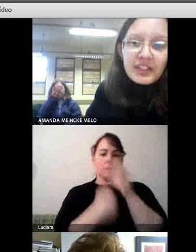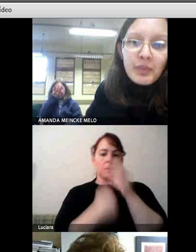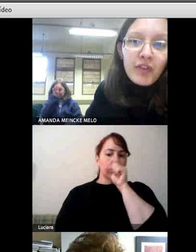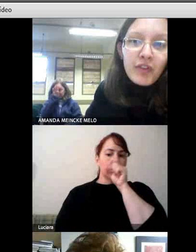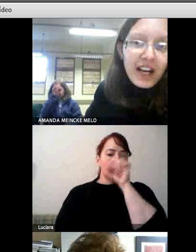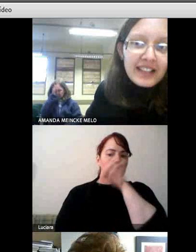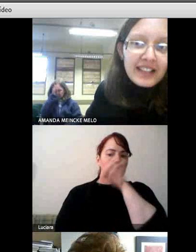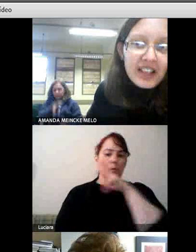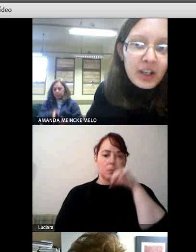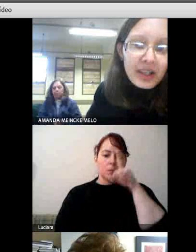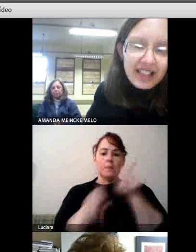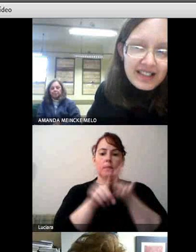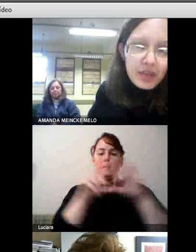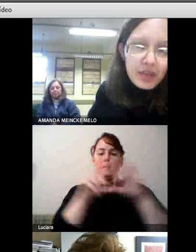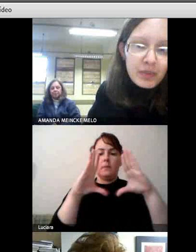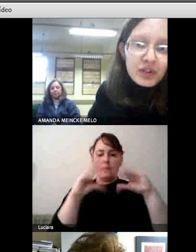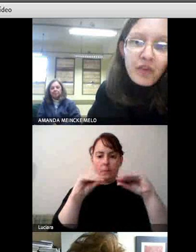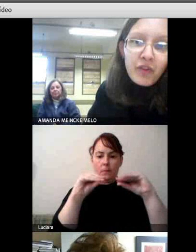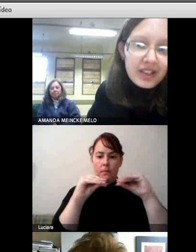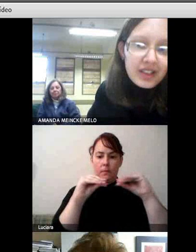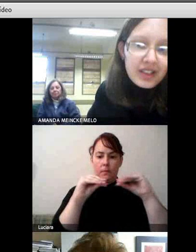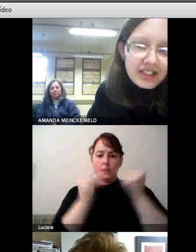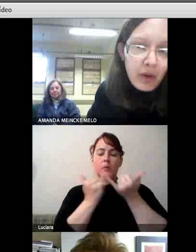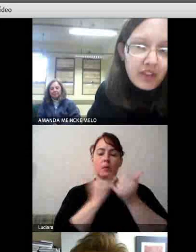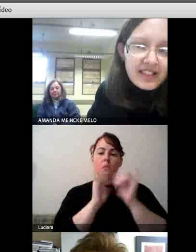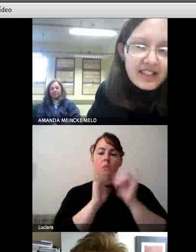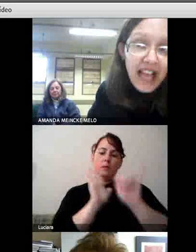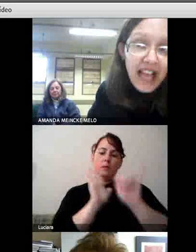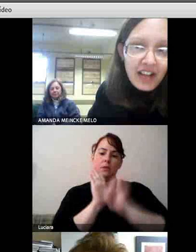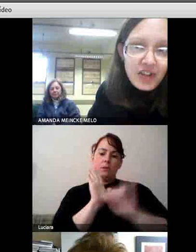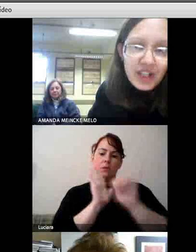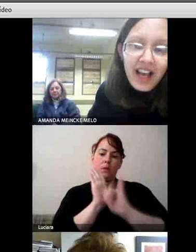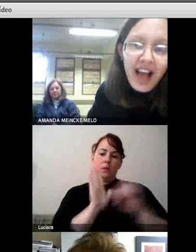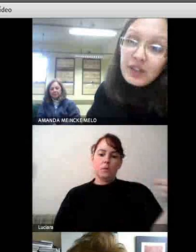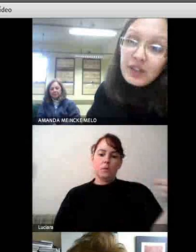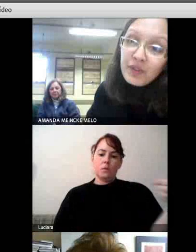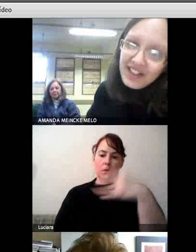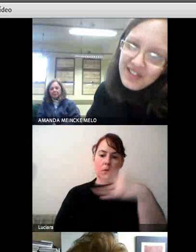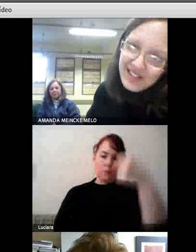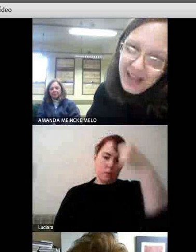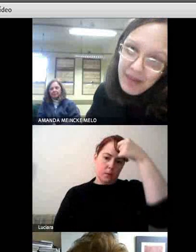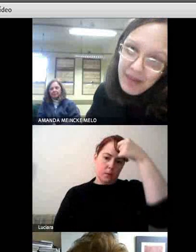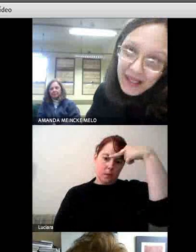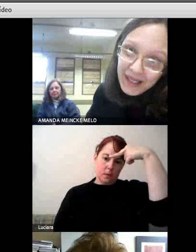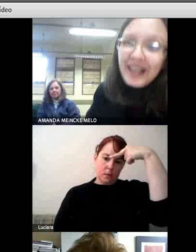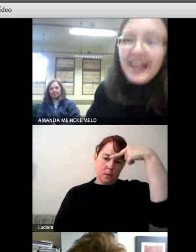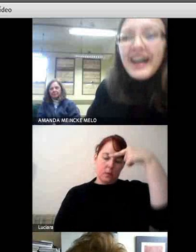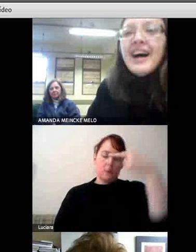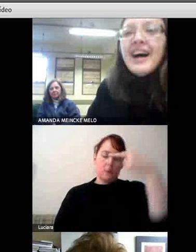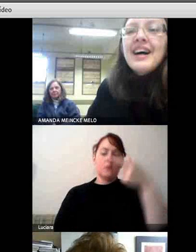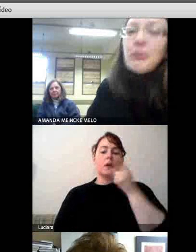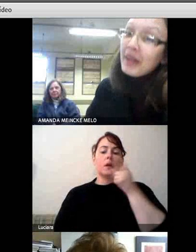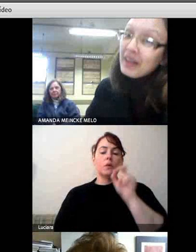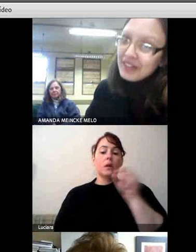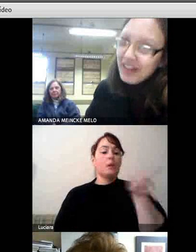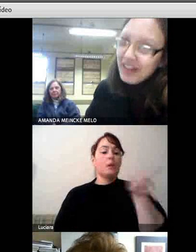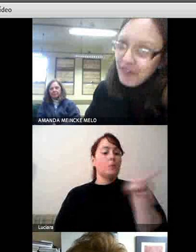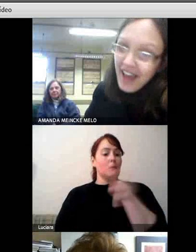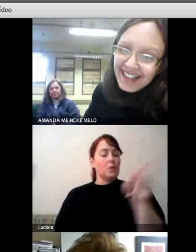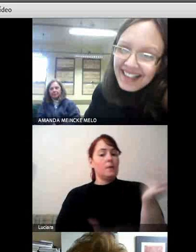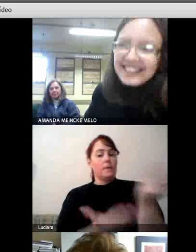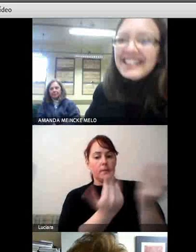faz uma provocação então, para trazermos os professores para a universidade. Universidade aos finais de semana, no período pode dar